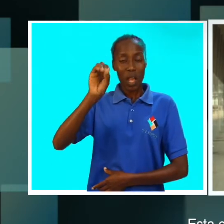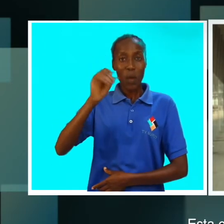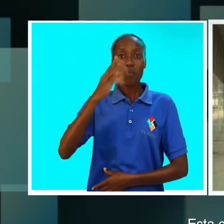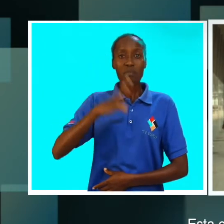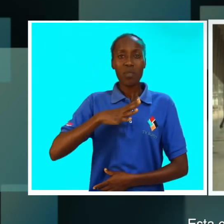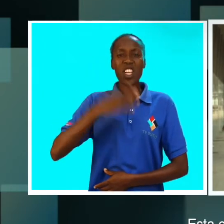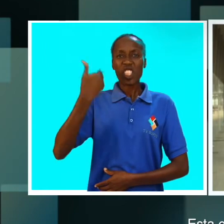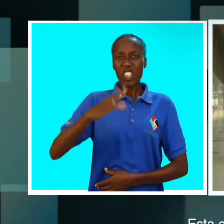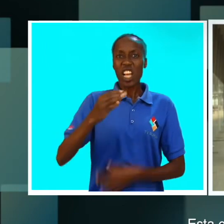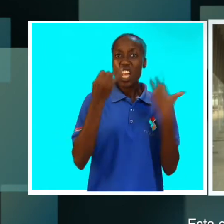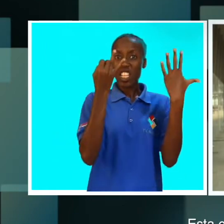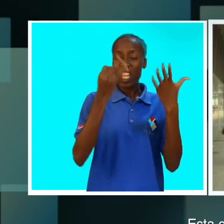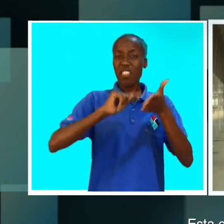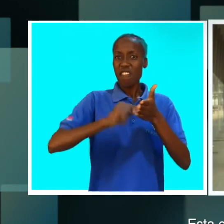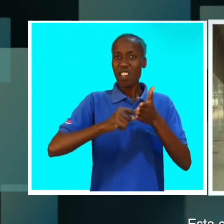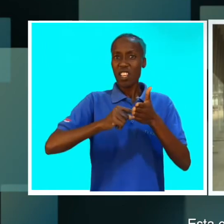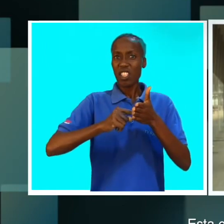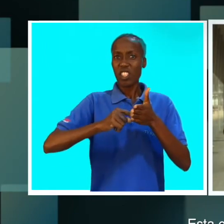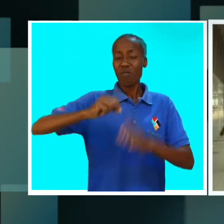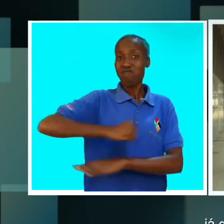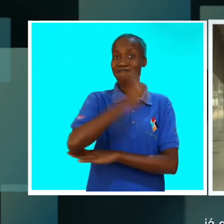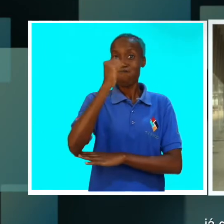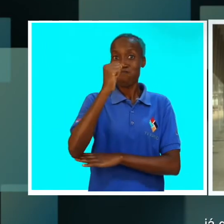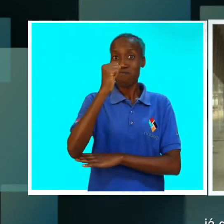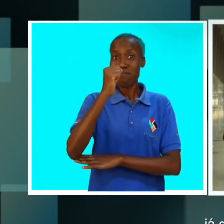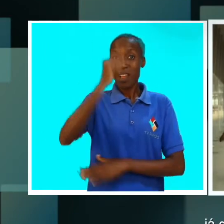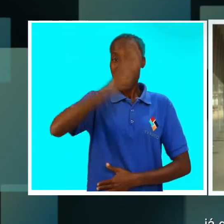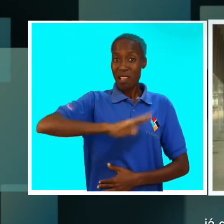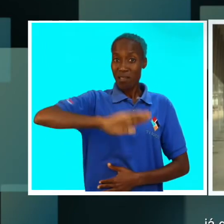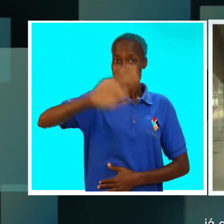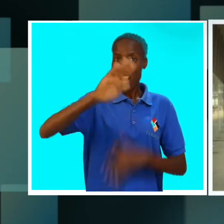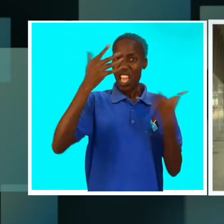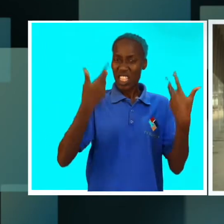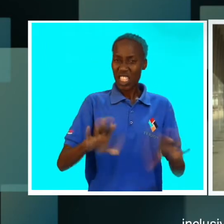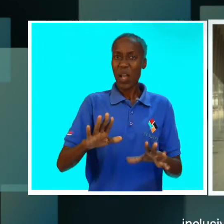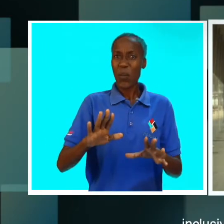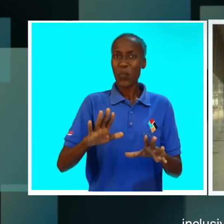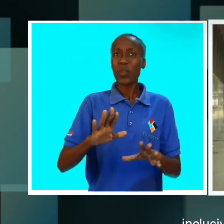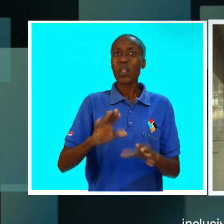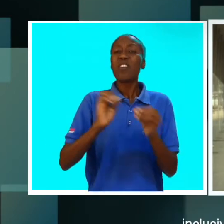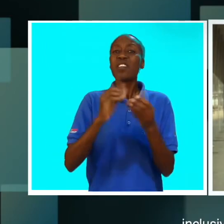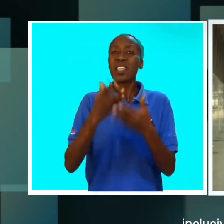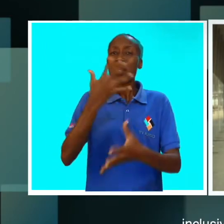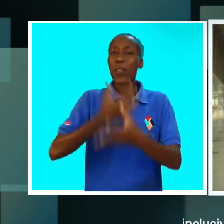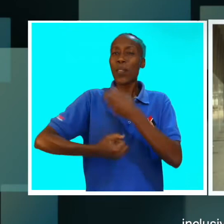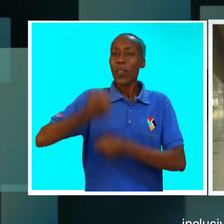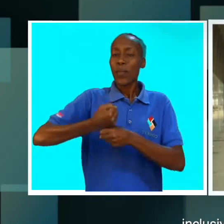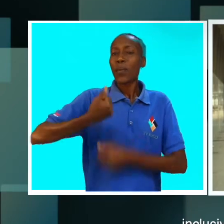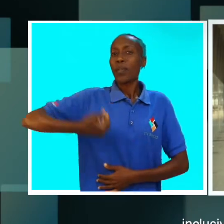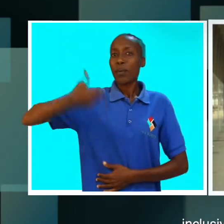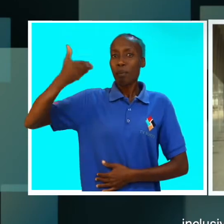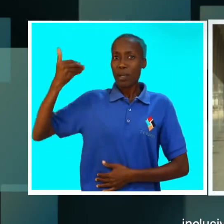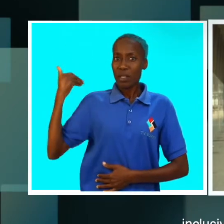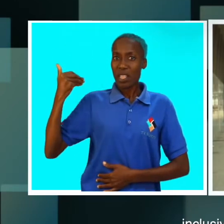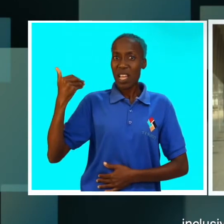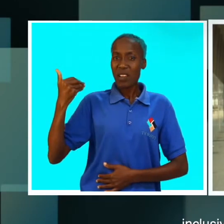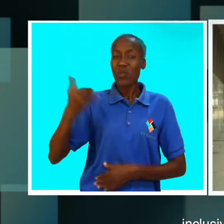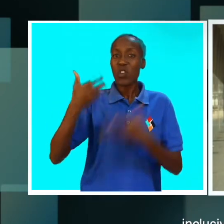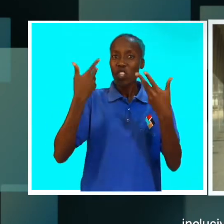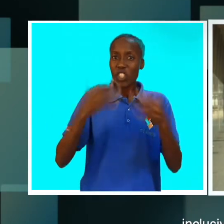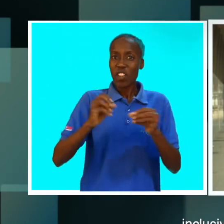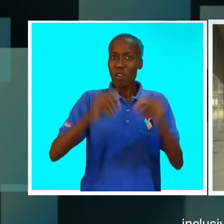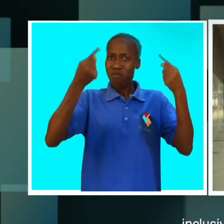campeã nacional, já ganhou duas taças, inclusive já foi o ano passado a